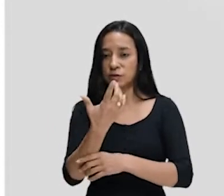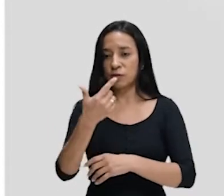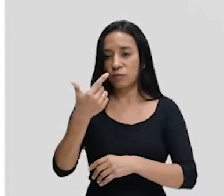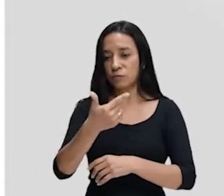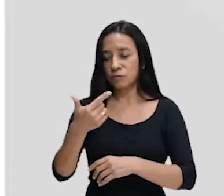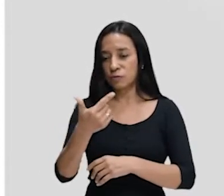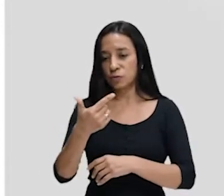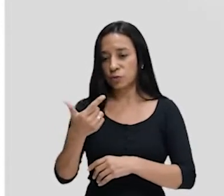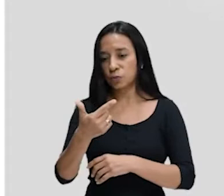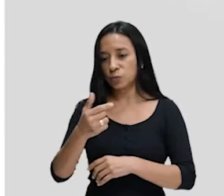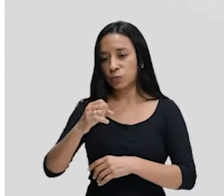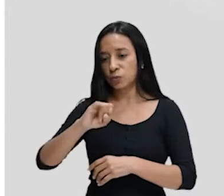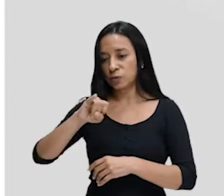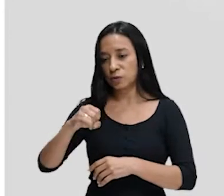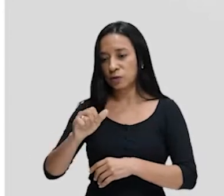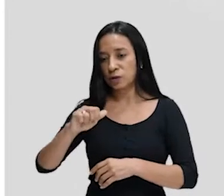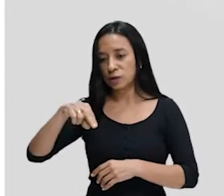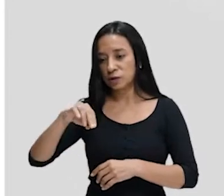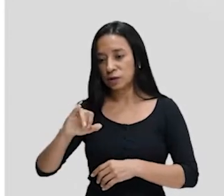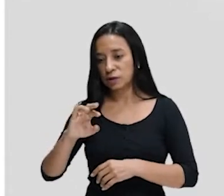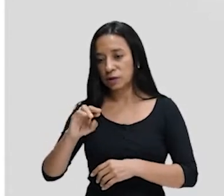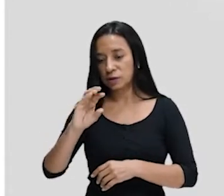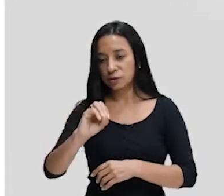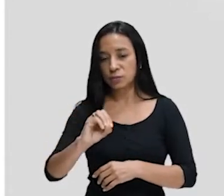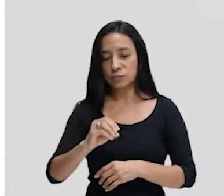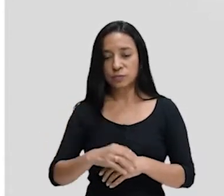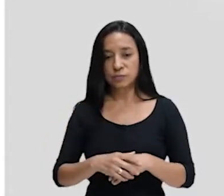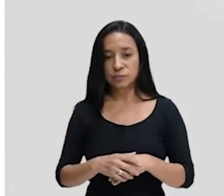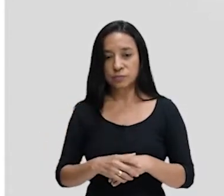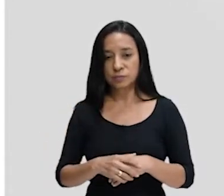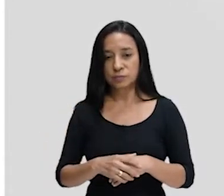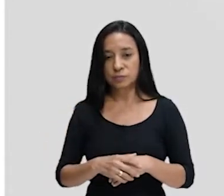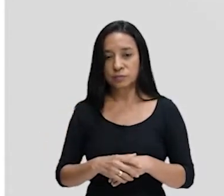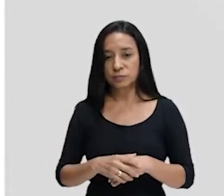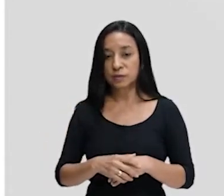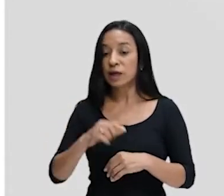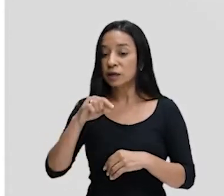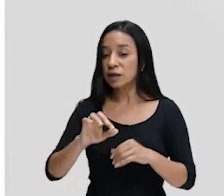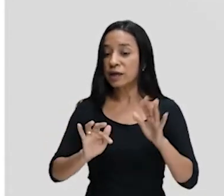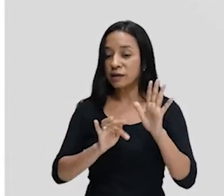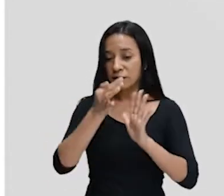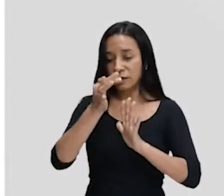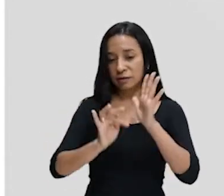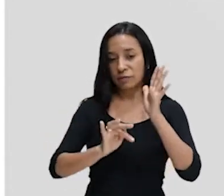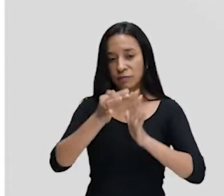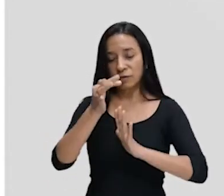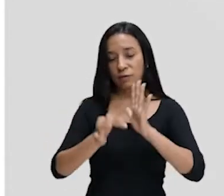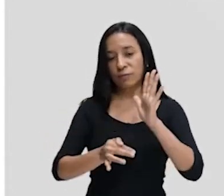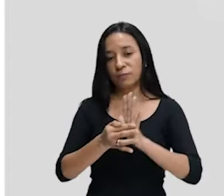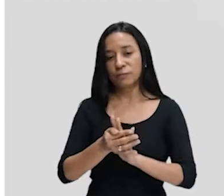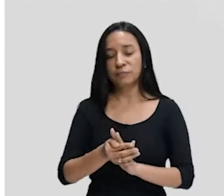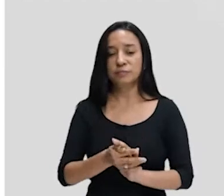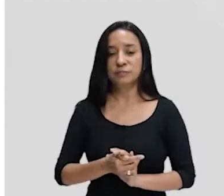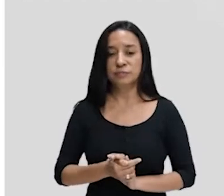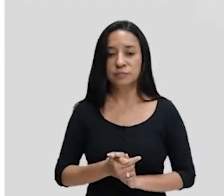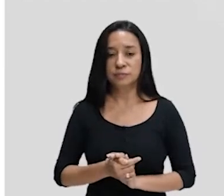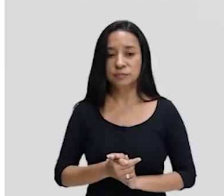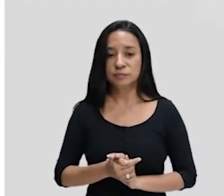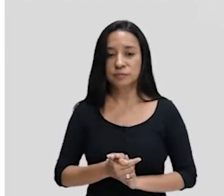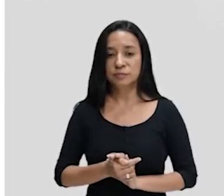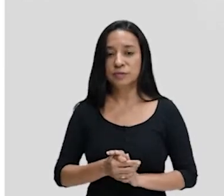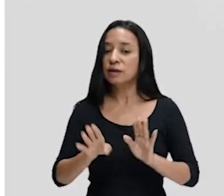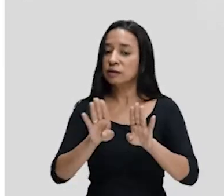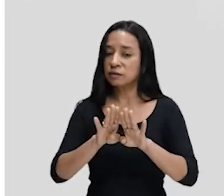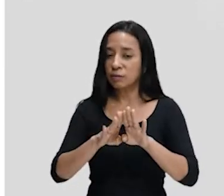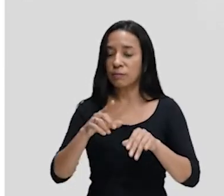tem o Carnaval, terça de Carnaval, que são os dias que nós também temos aqui, tá? Observem que lá também tem o Corpus Christi, o